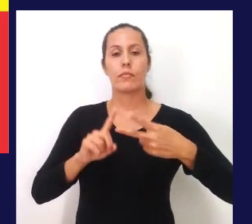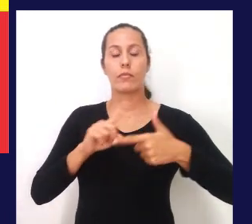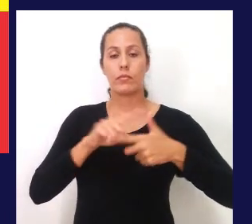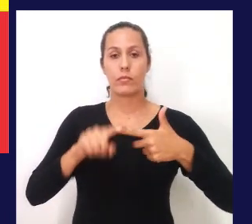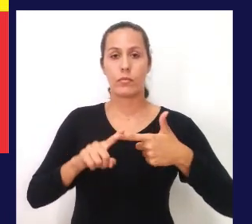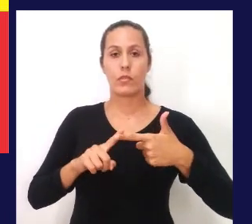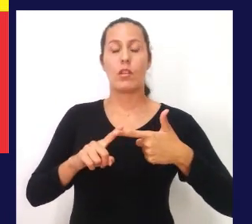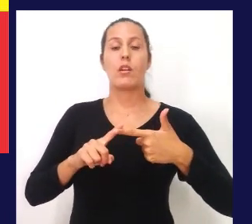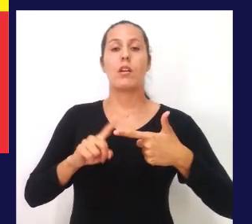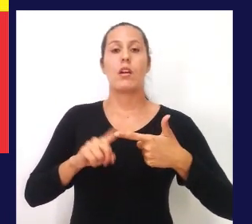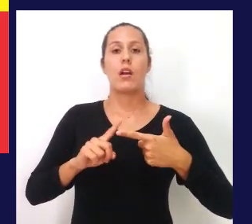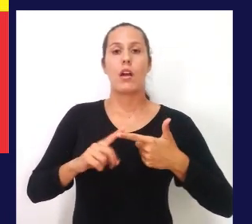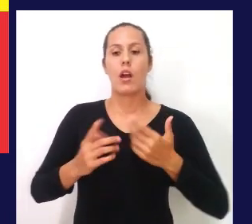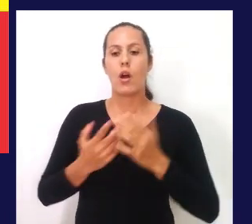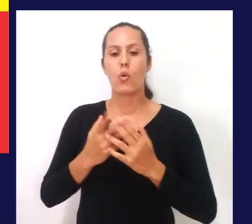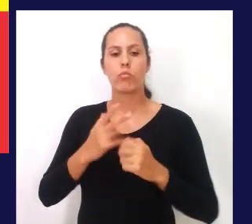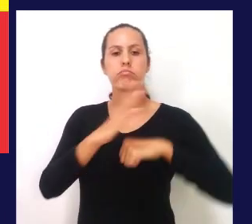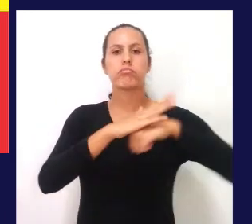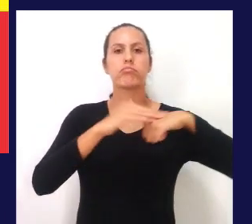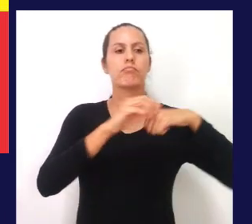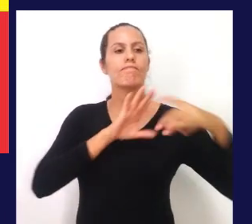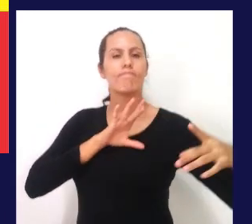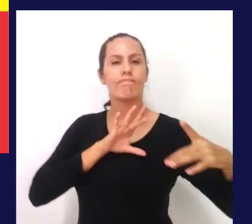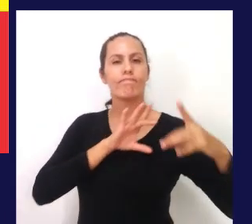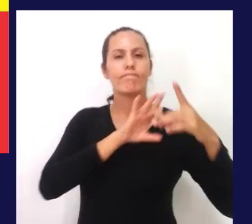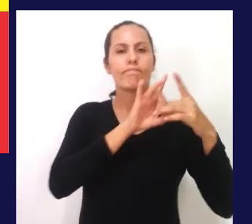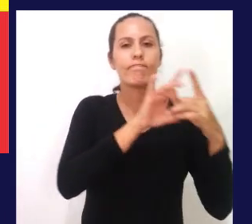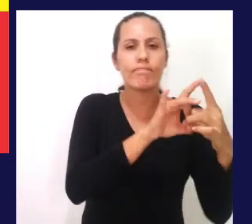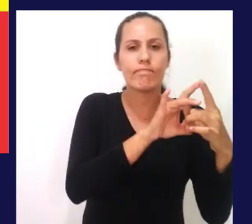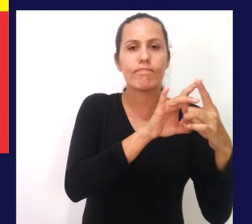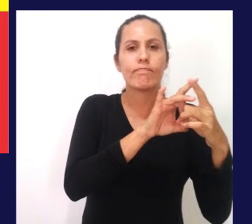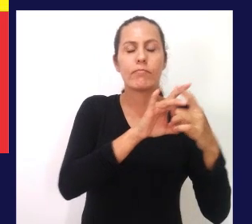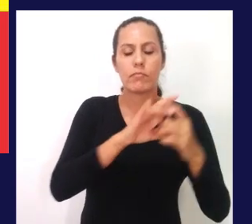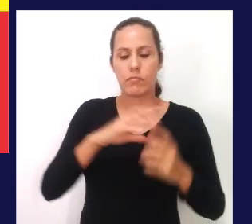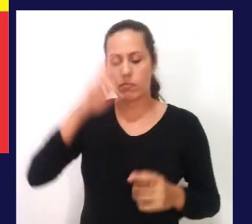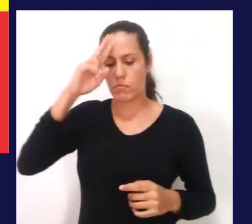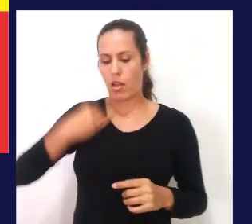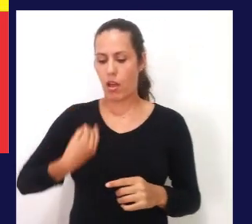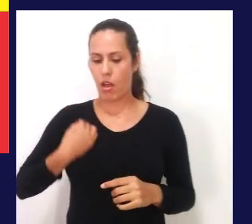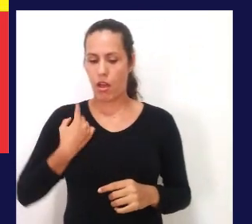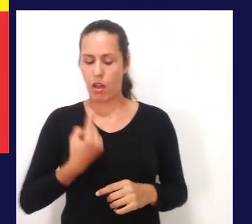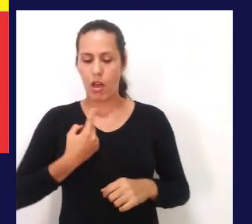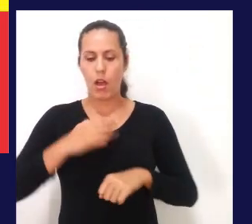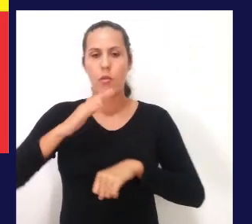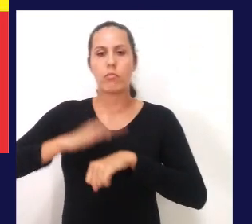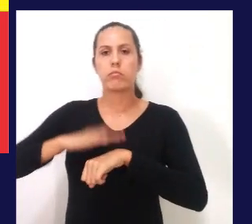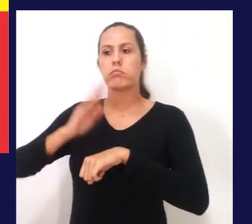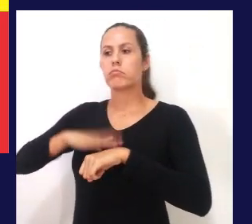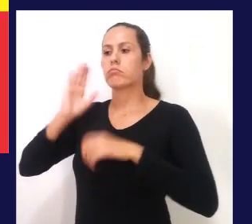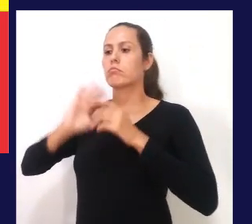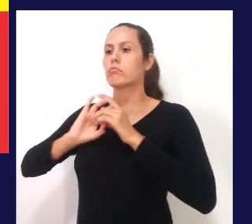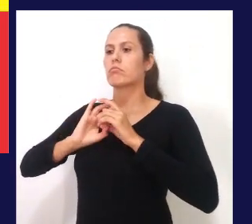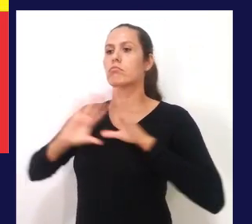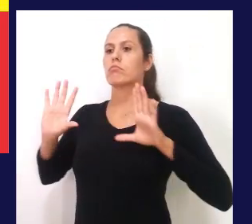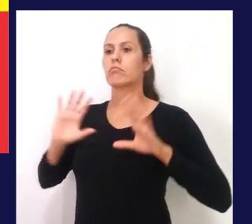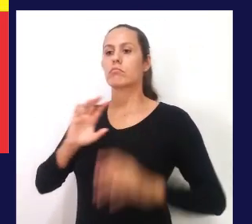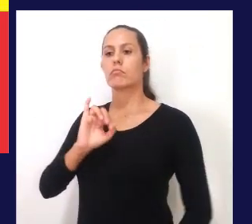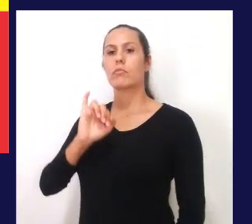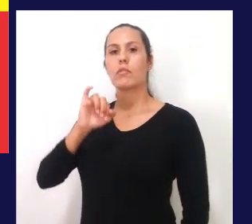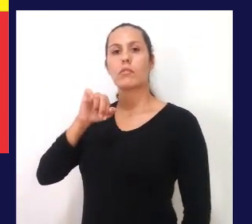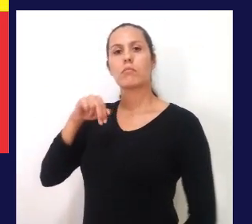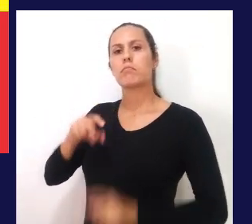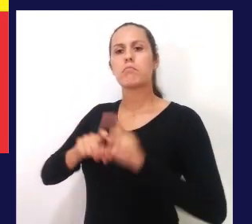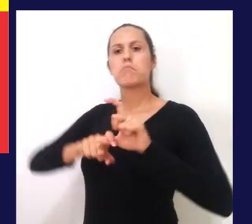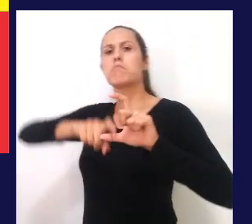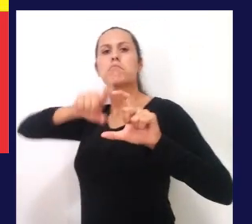de vínculos que são afetivos, uma maior independência e vai ter uma troca